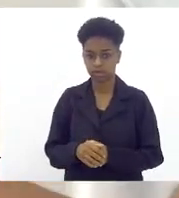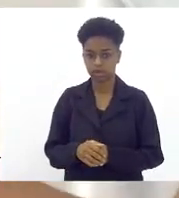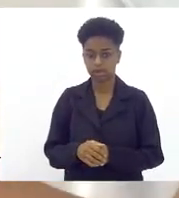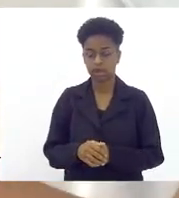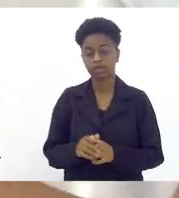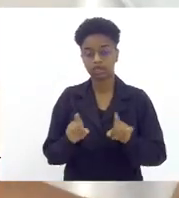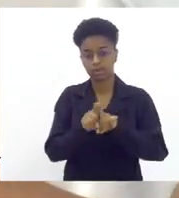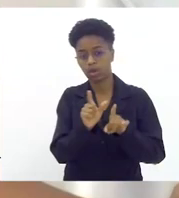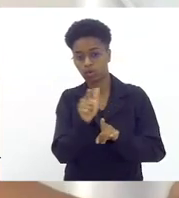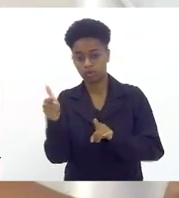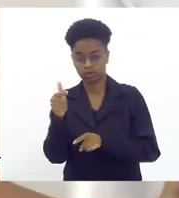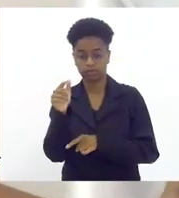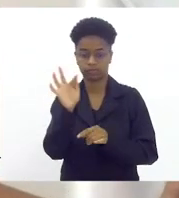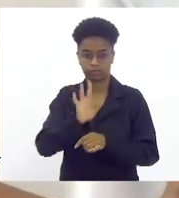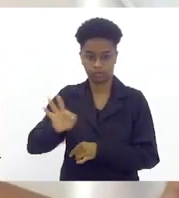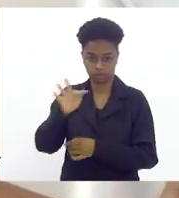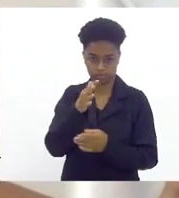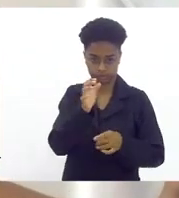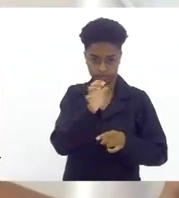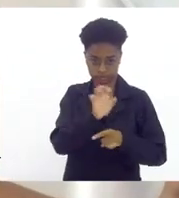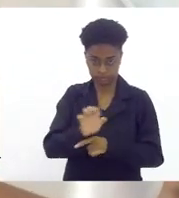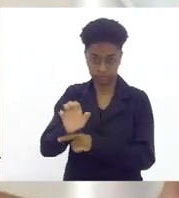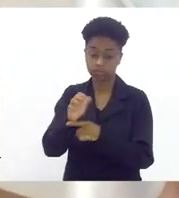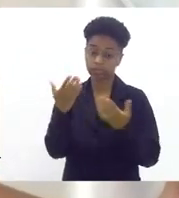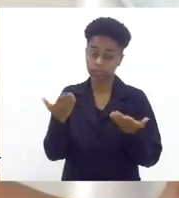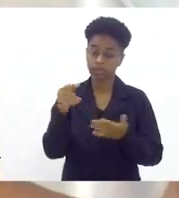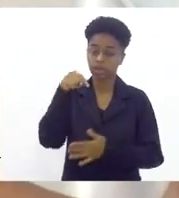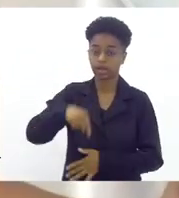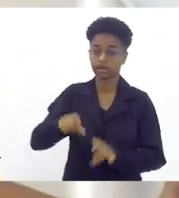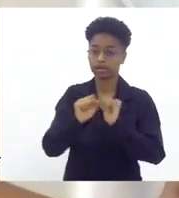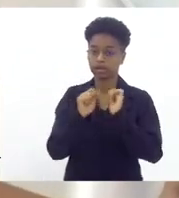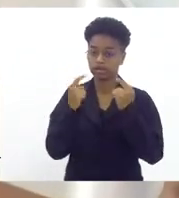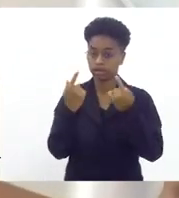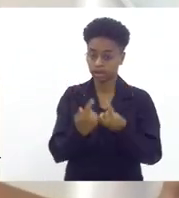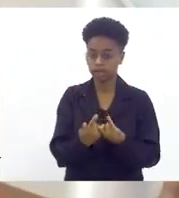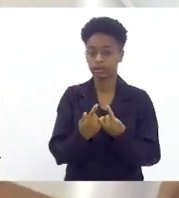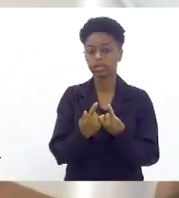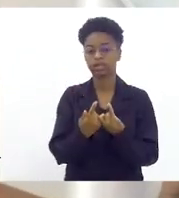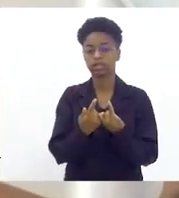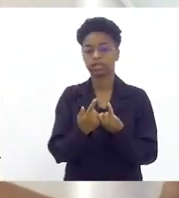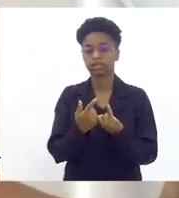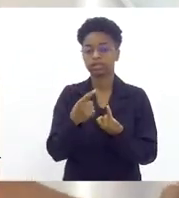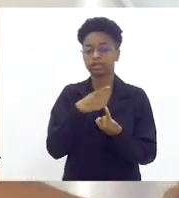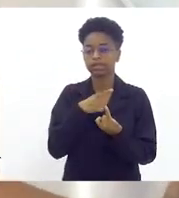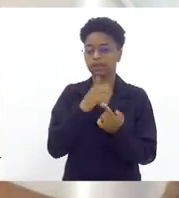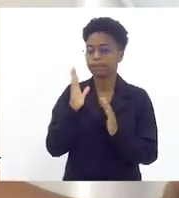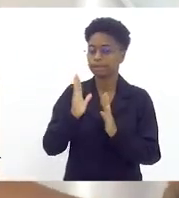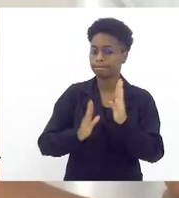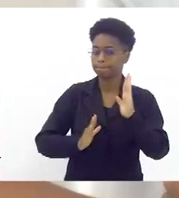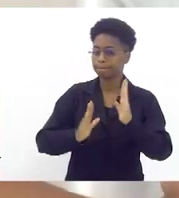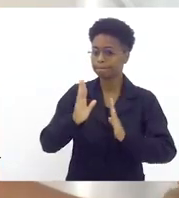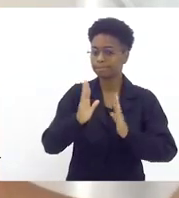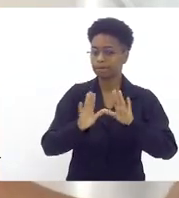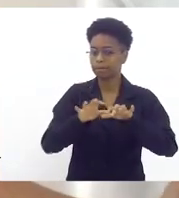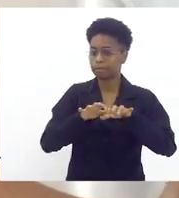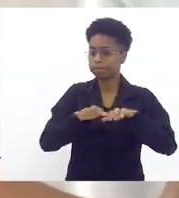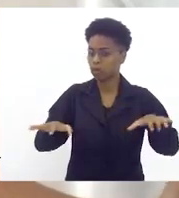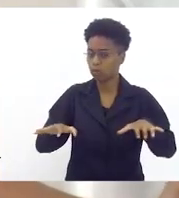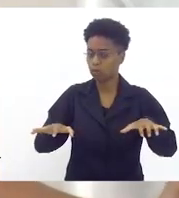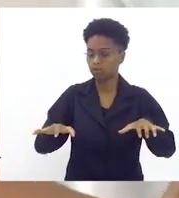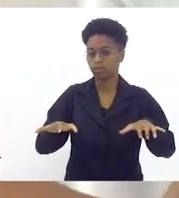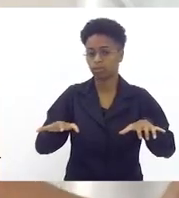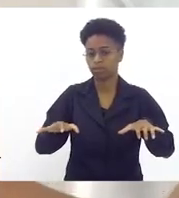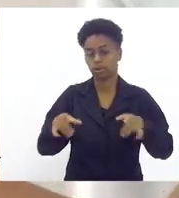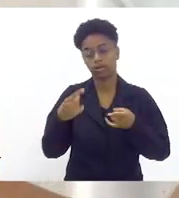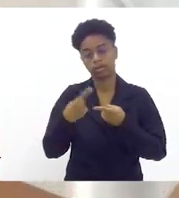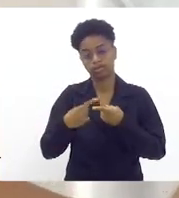A Casa, aqui, a Assembleia Legislativa do Estado do Rio de Janeiro, ela vive um momento de extrema polarização. Há